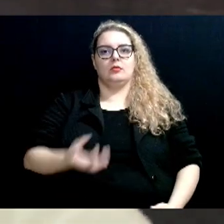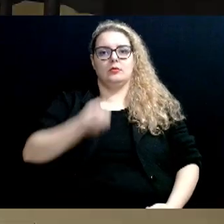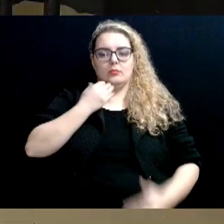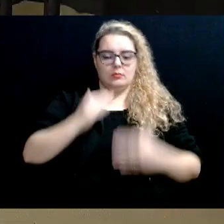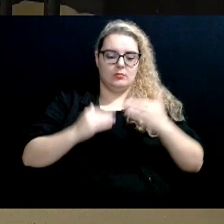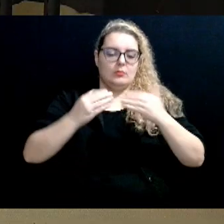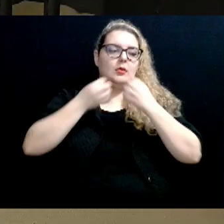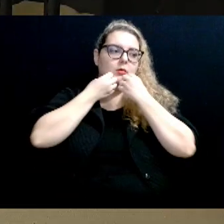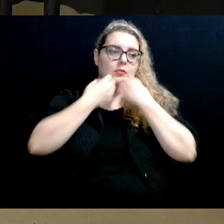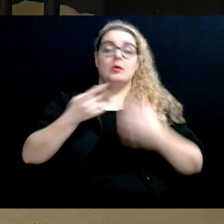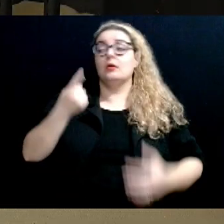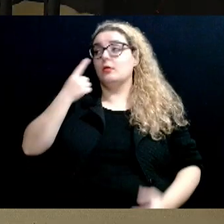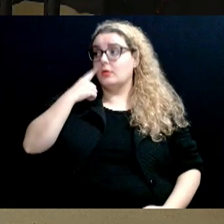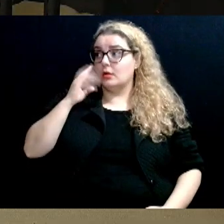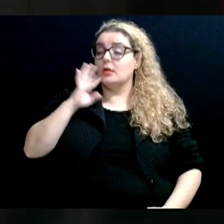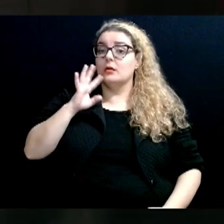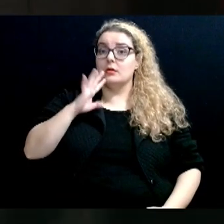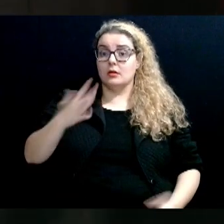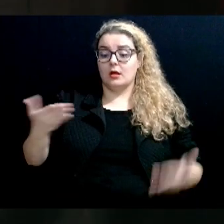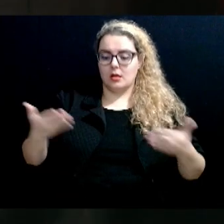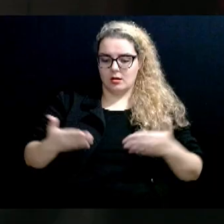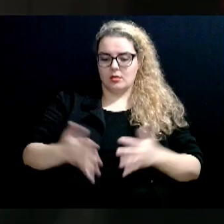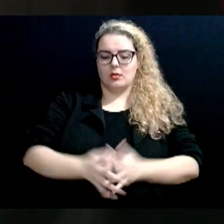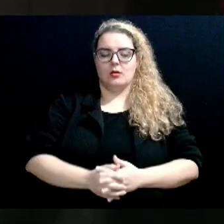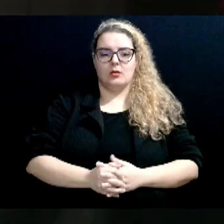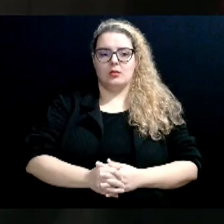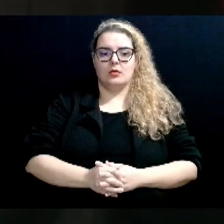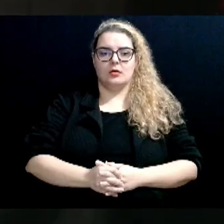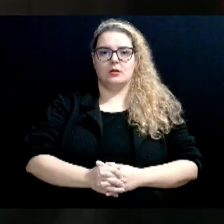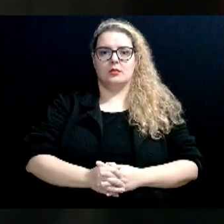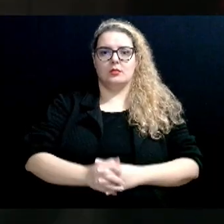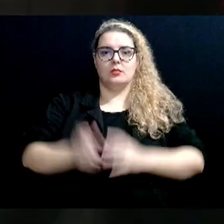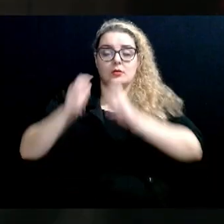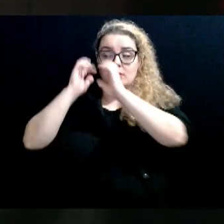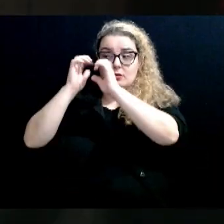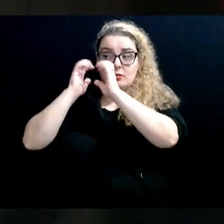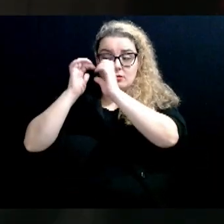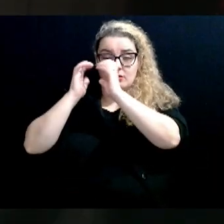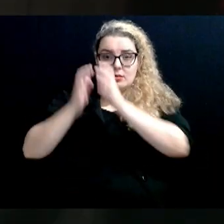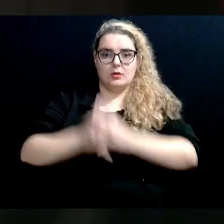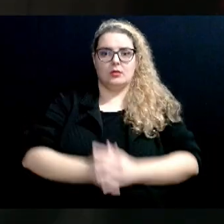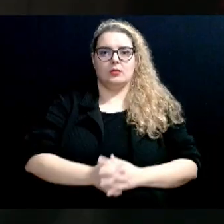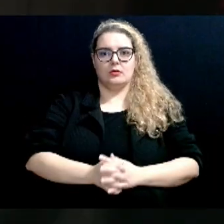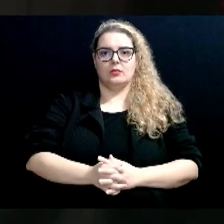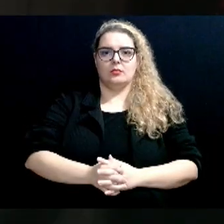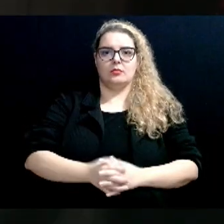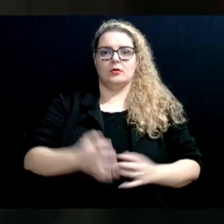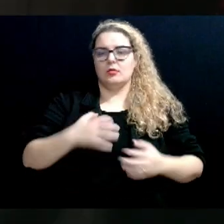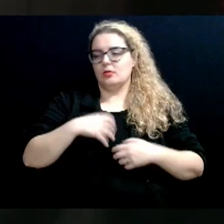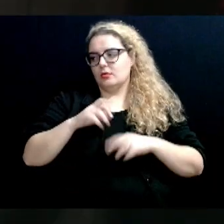que legal. Agora, o cérebro funciona de maneira diferente nessa